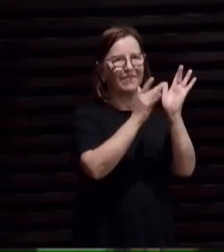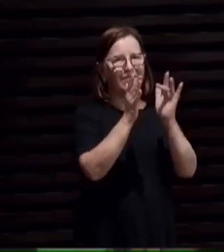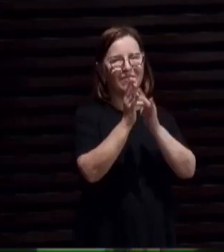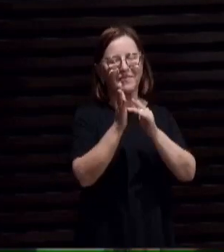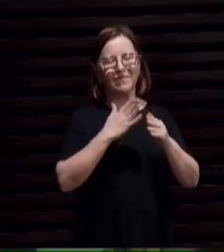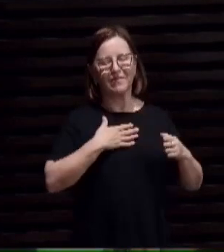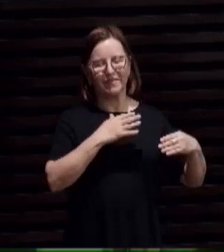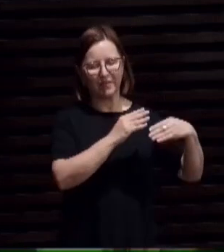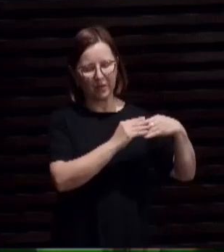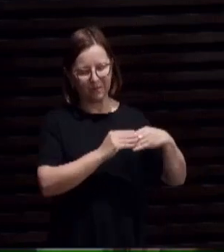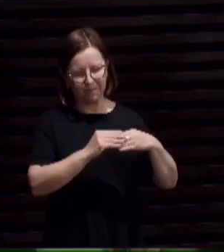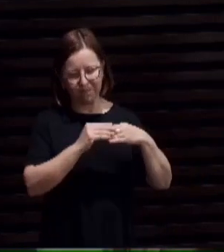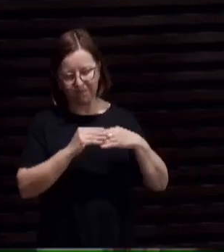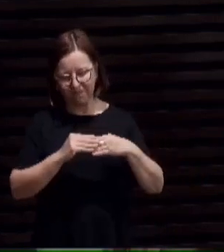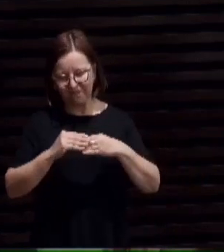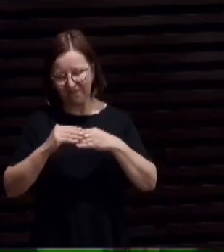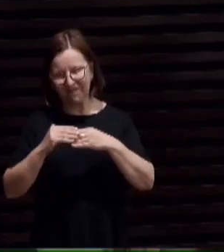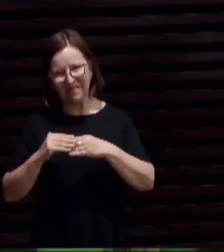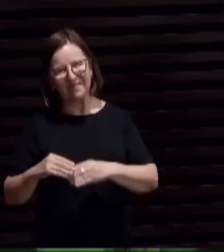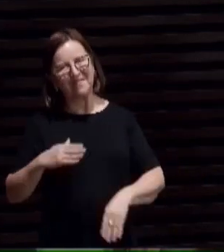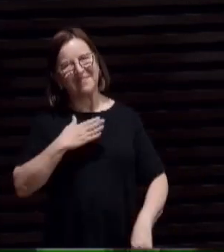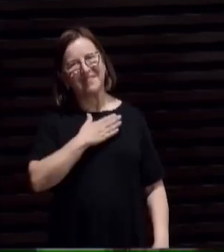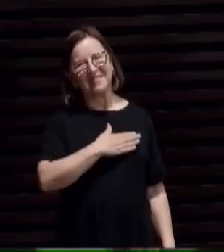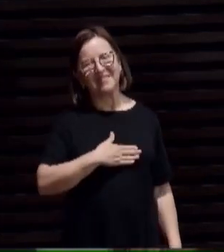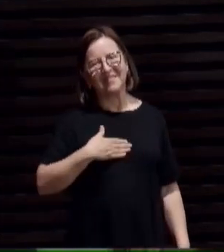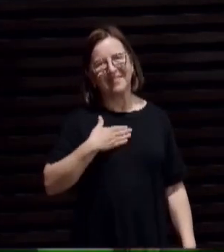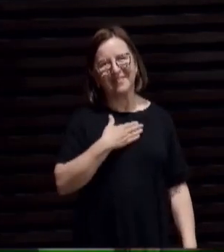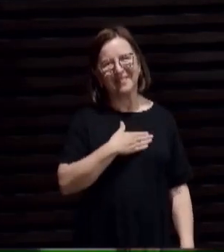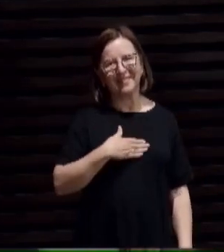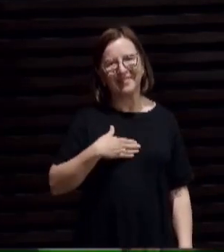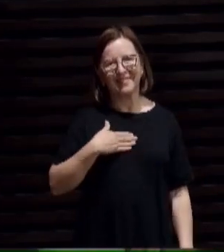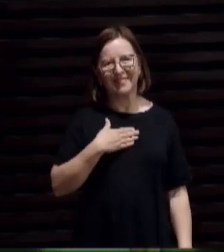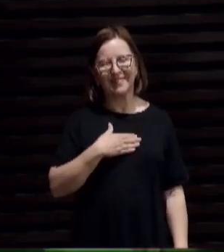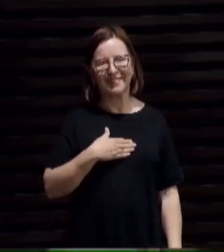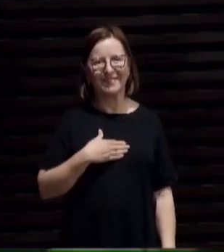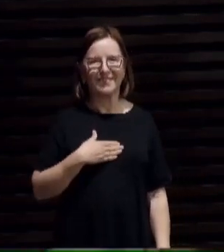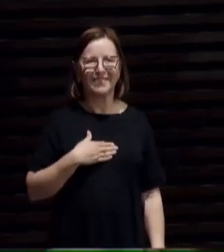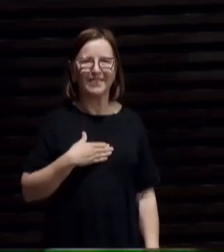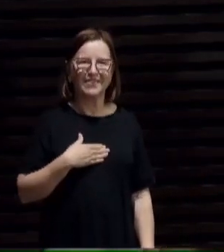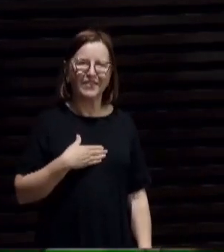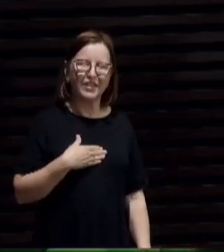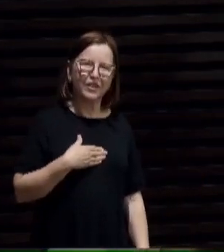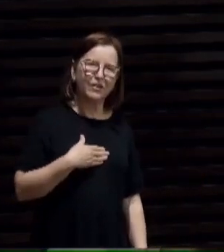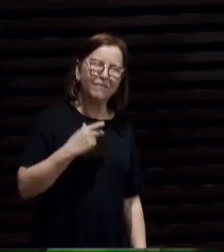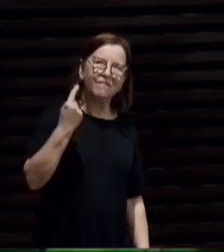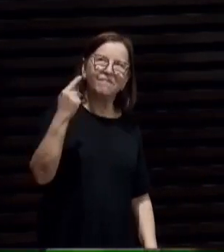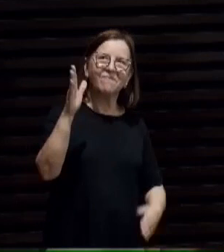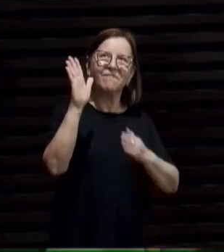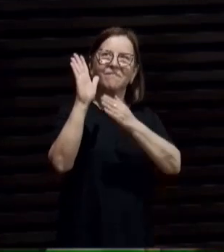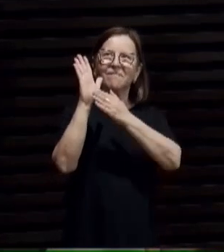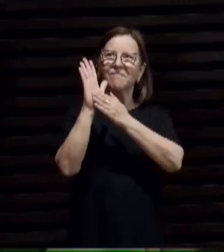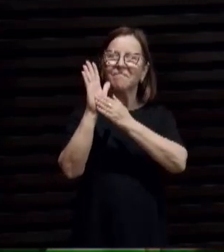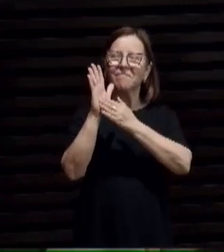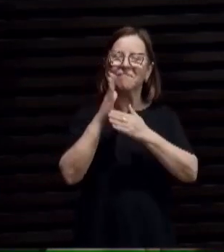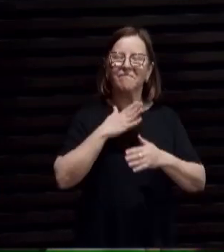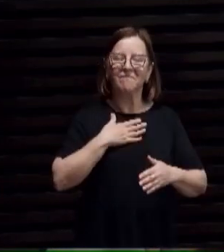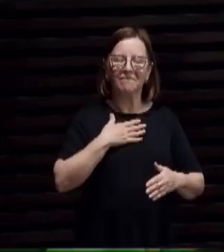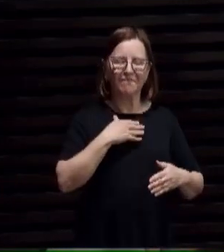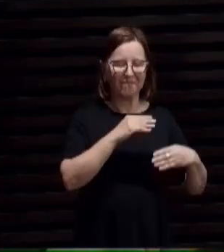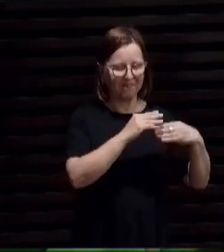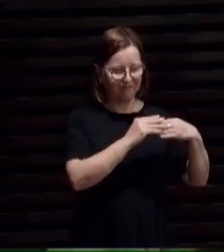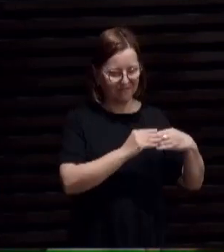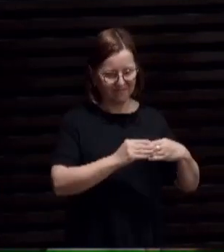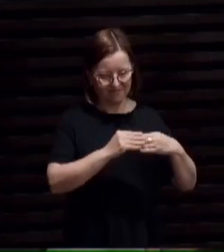paz. Jesus me guia, que prazer. É sua mão